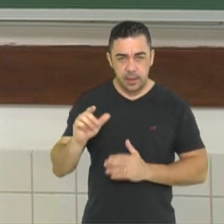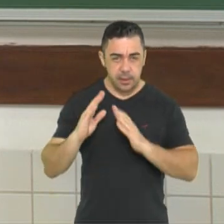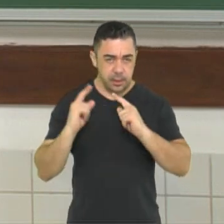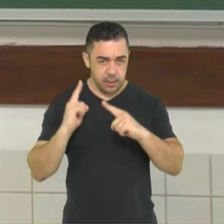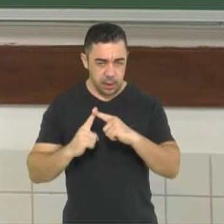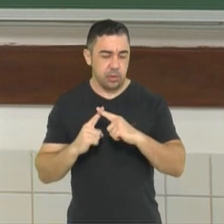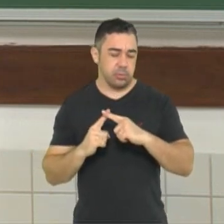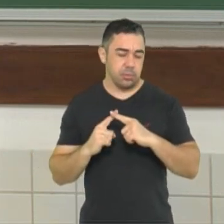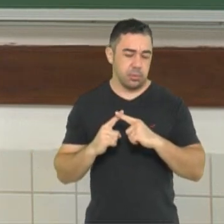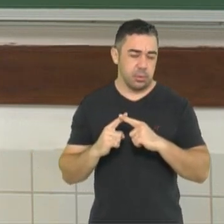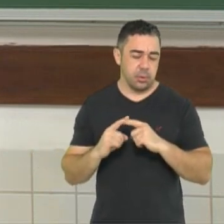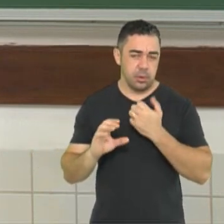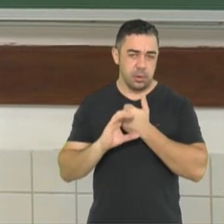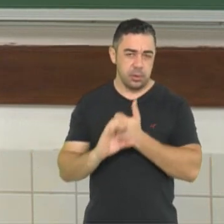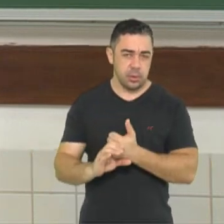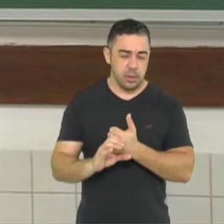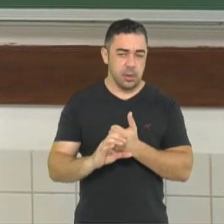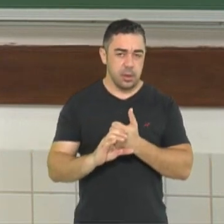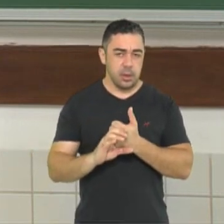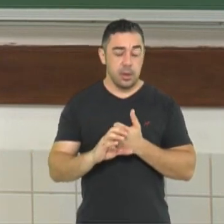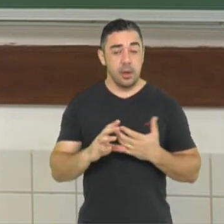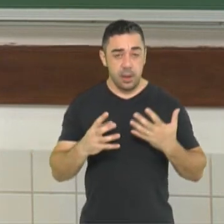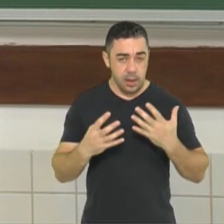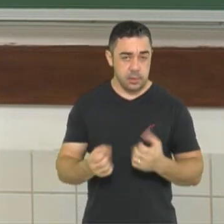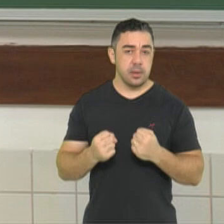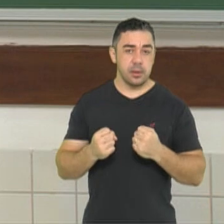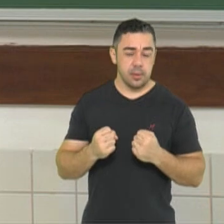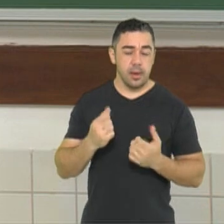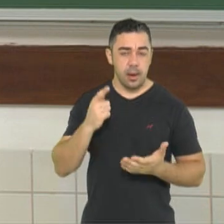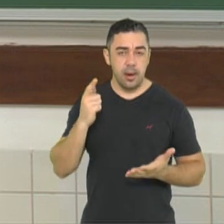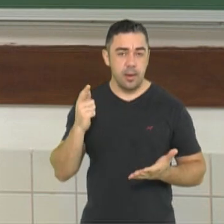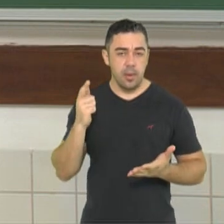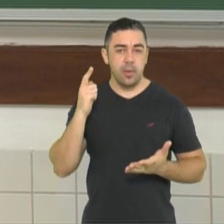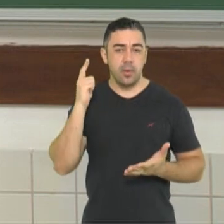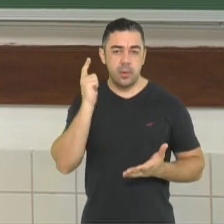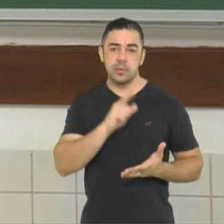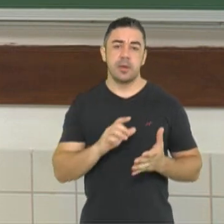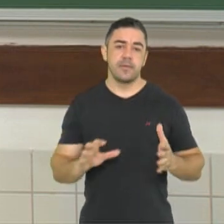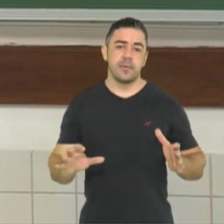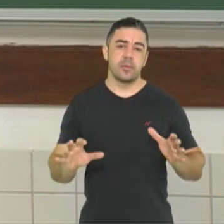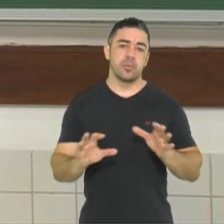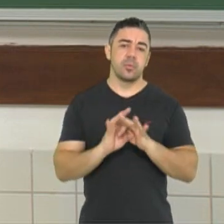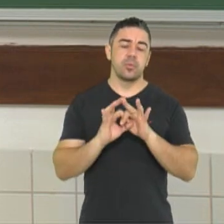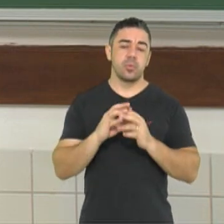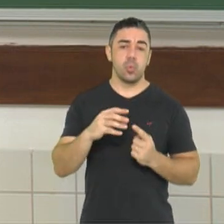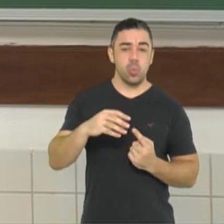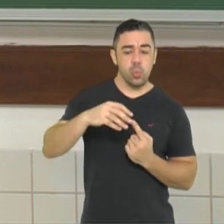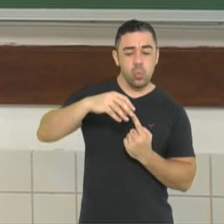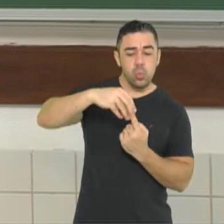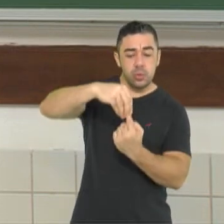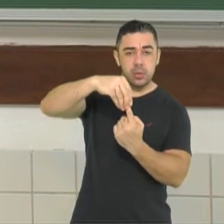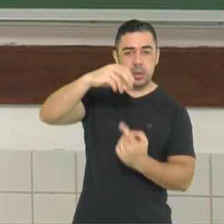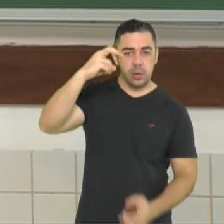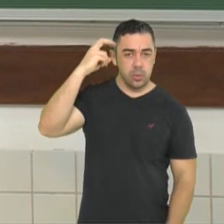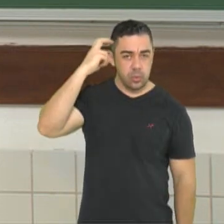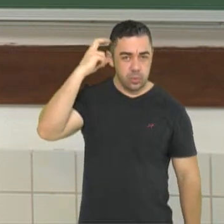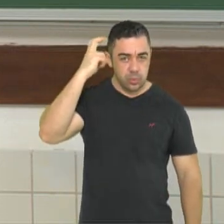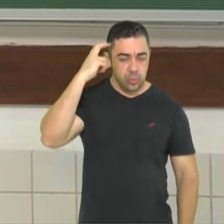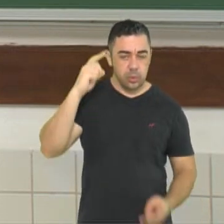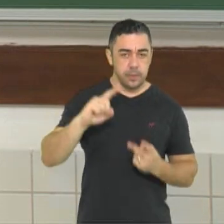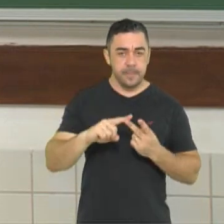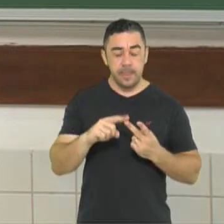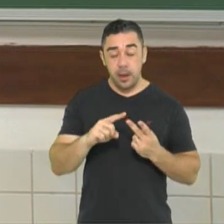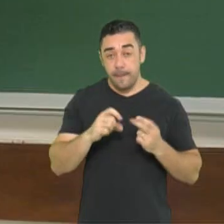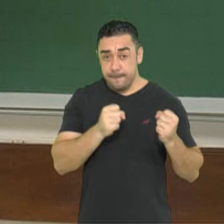né, se converte e, fazendo isso, ele consegue, poxa, uma unificação cultural, consolidação do seu